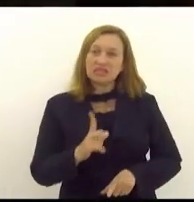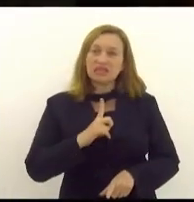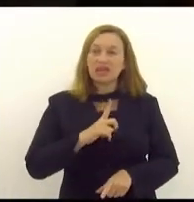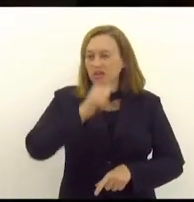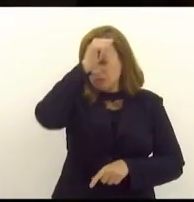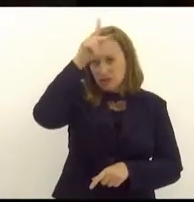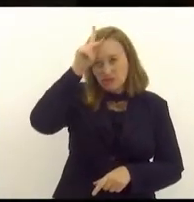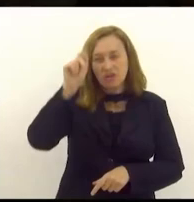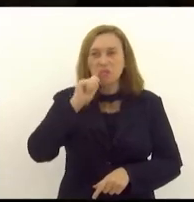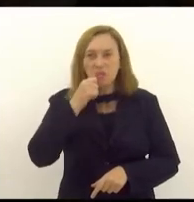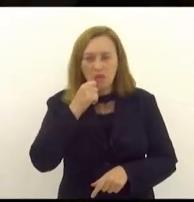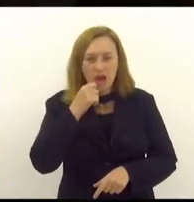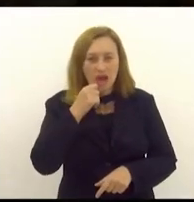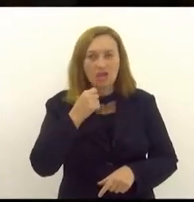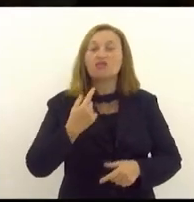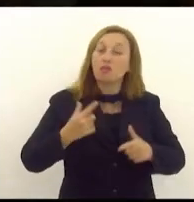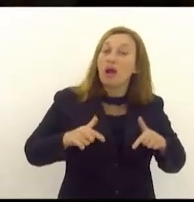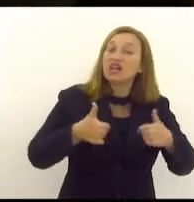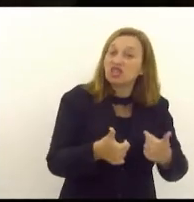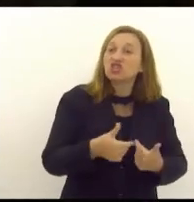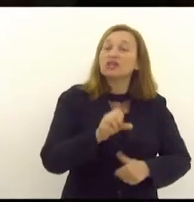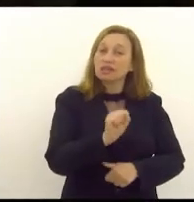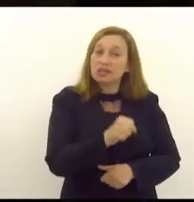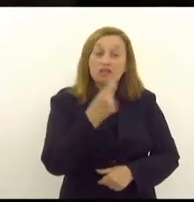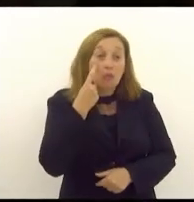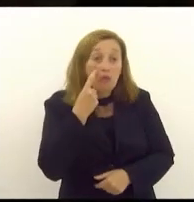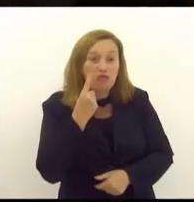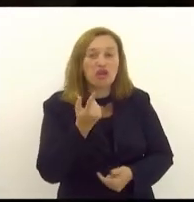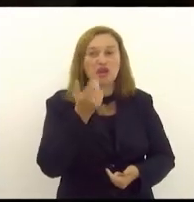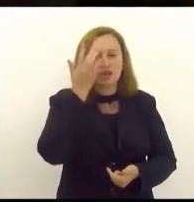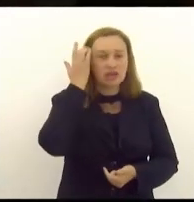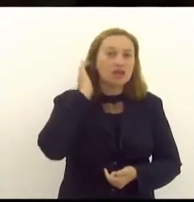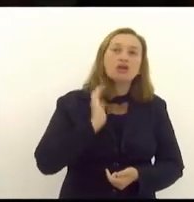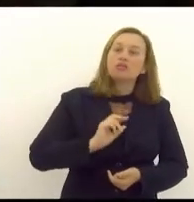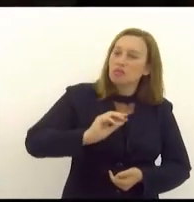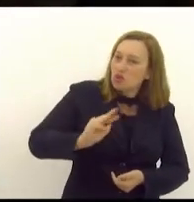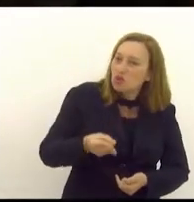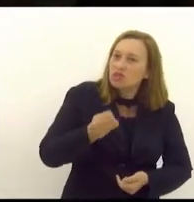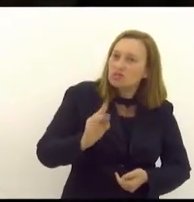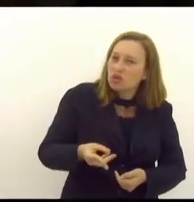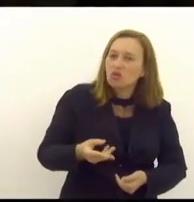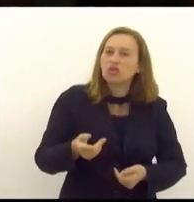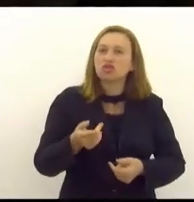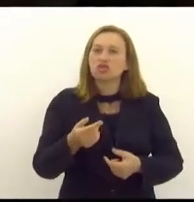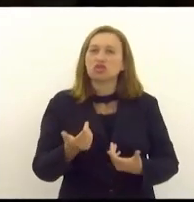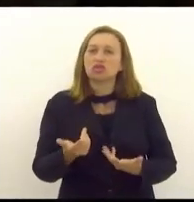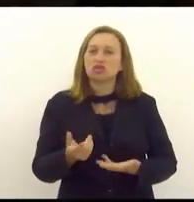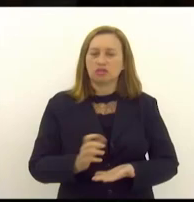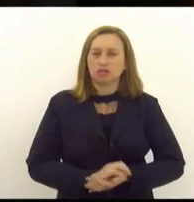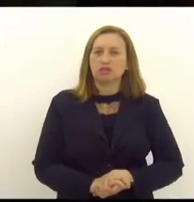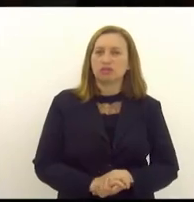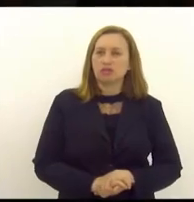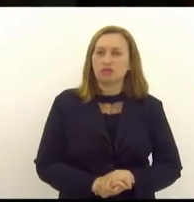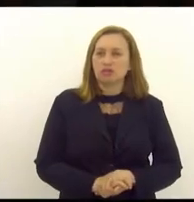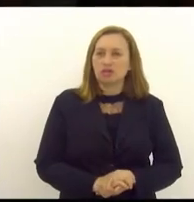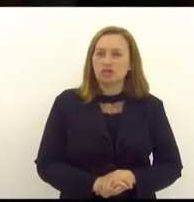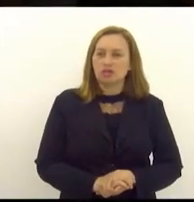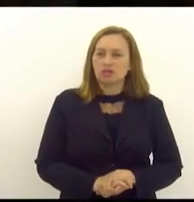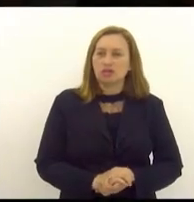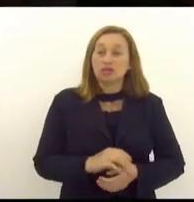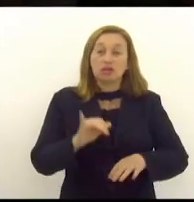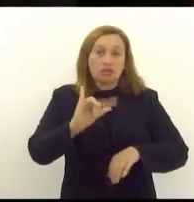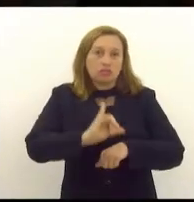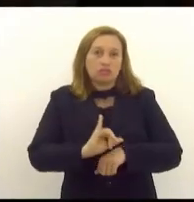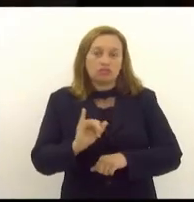do que doía nós vamos para dentro dele não tem essa são milhões e milhões na maior cidade uma das maiores capital do Brasil